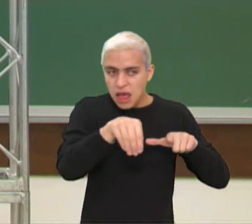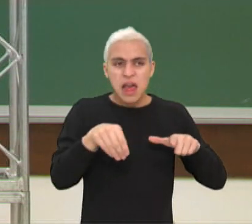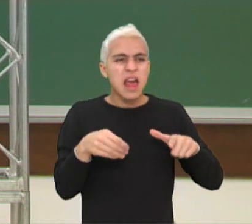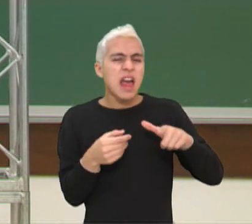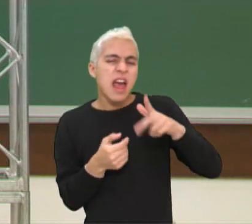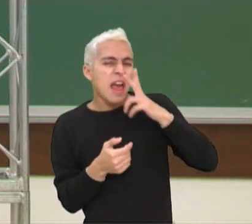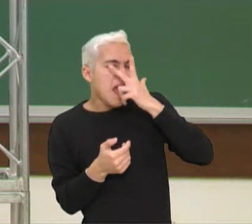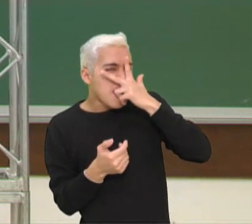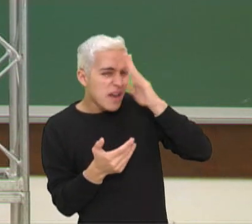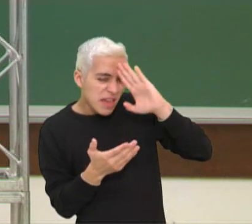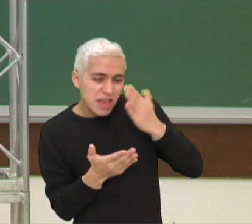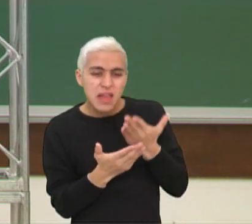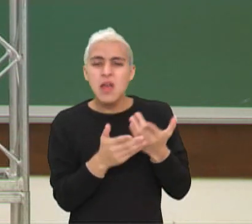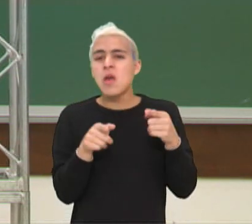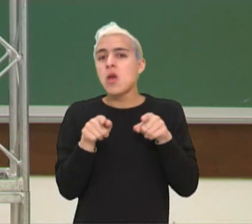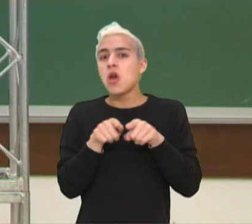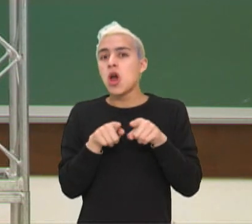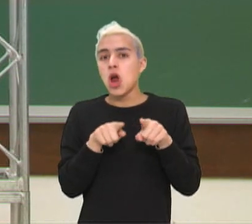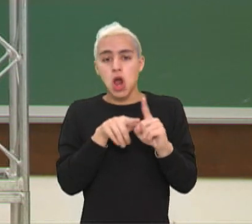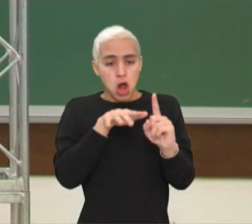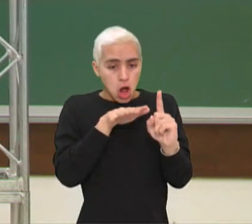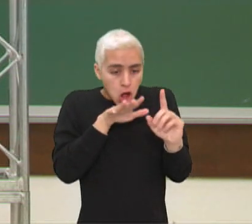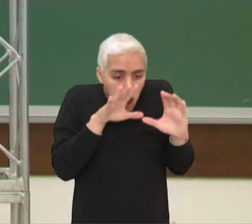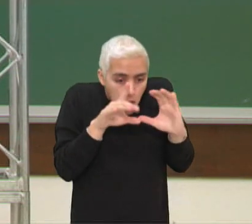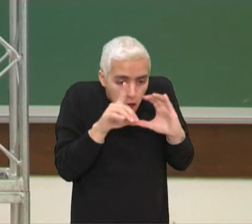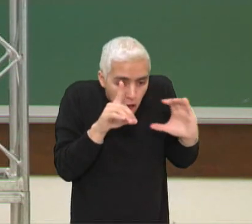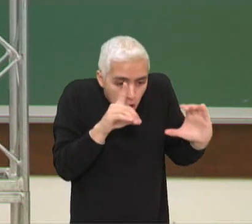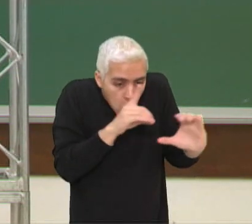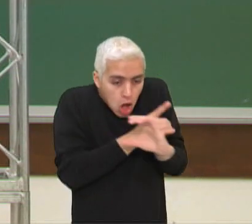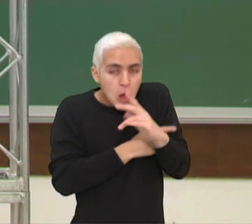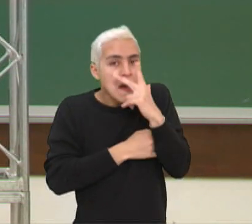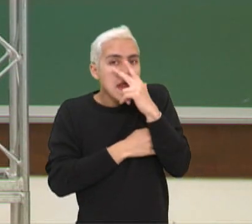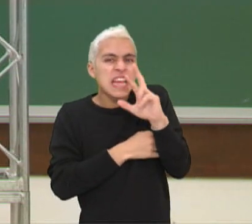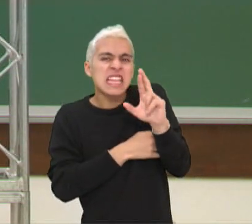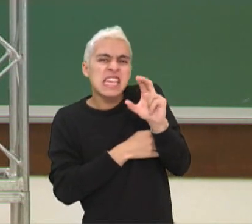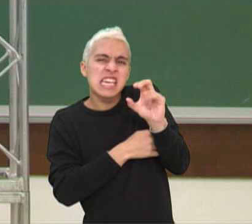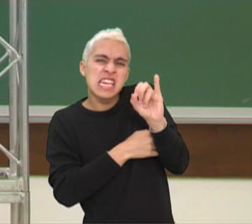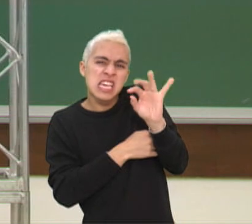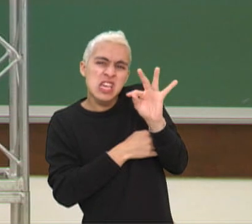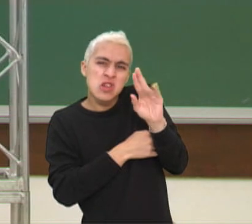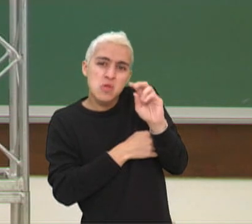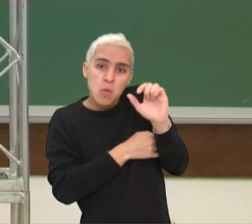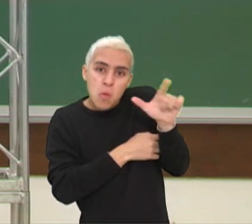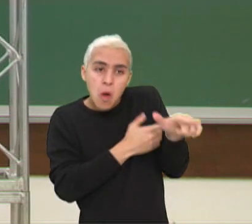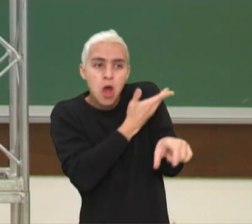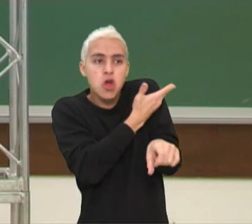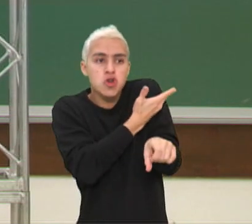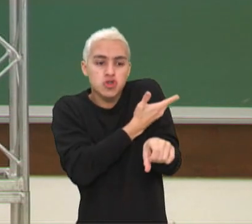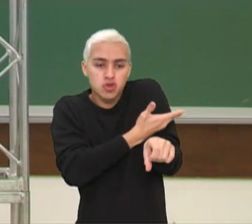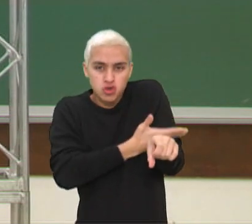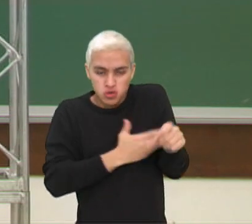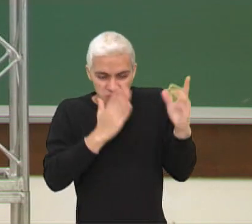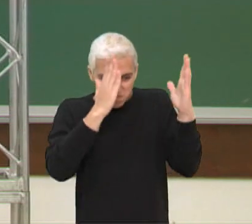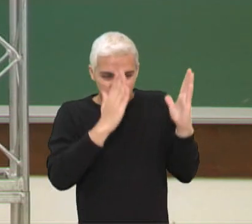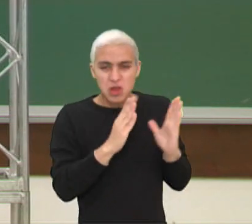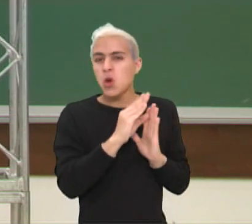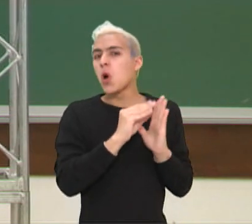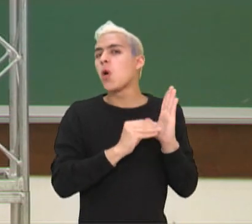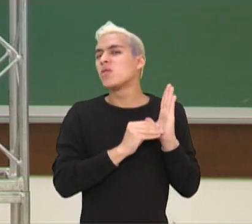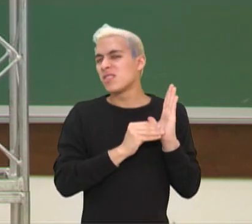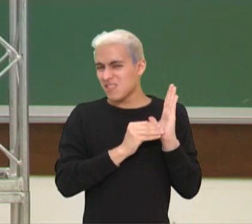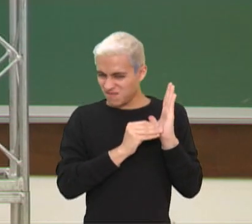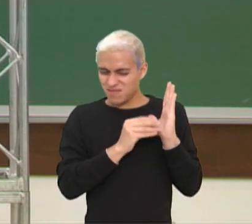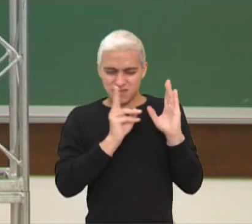provavelmente ele era um ritual, tipo, fazia um jogo como se fosse um ritual, né? Como a gente já viu lá nas outras, nos outros conteúdos, sempre tem